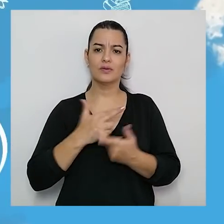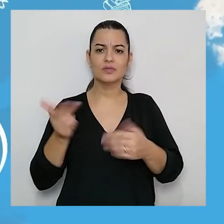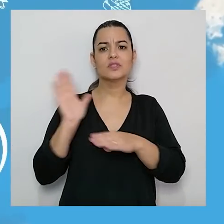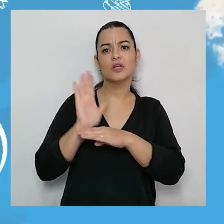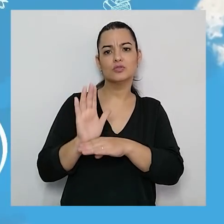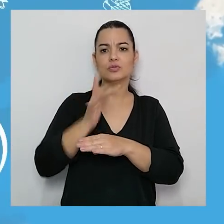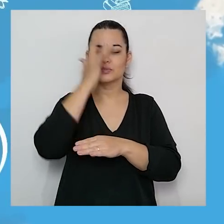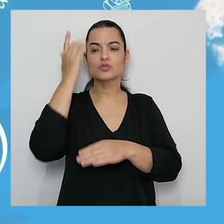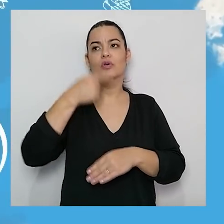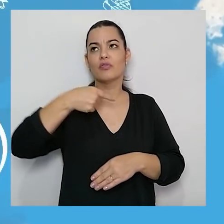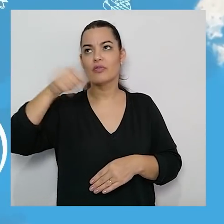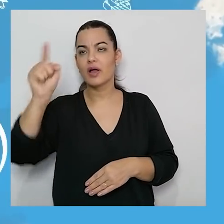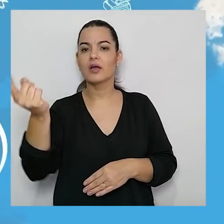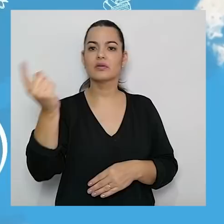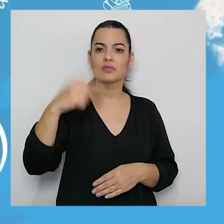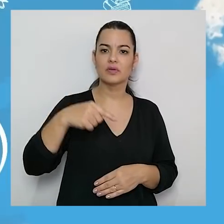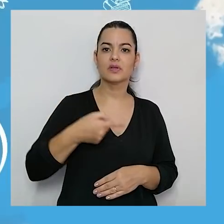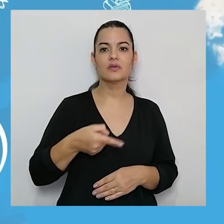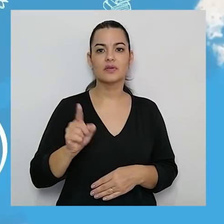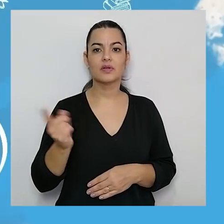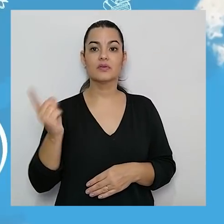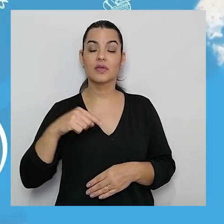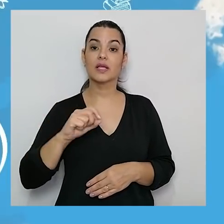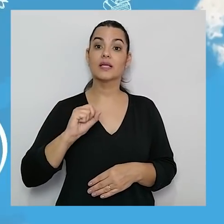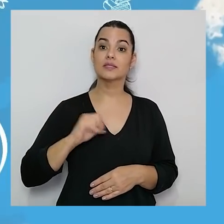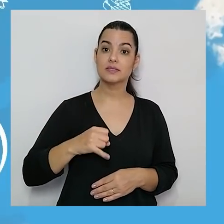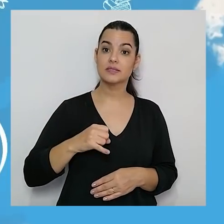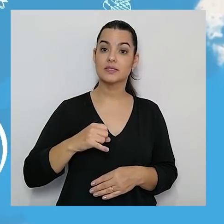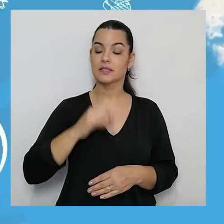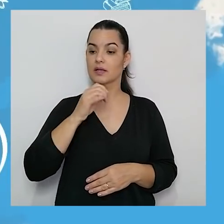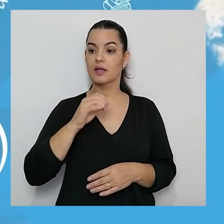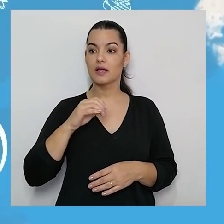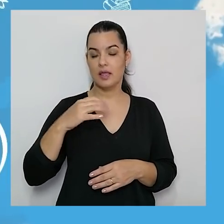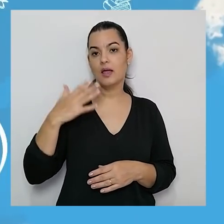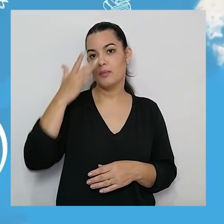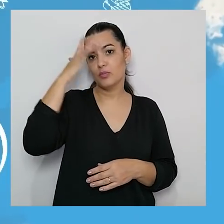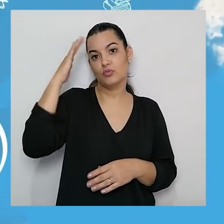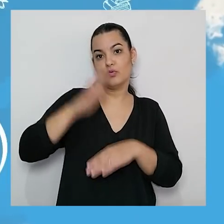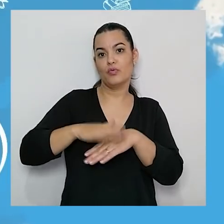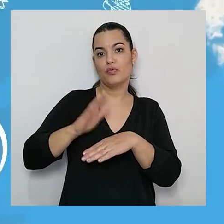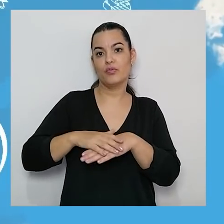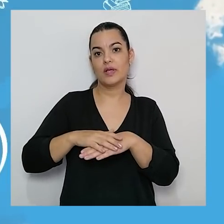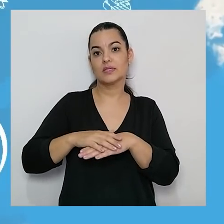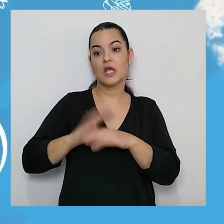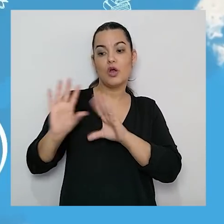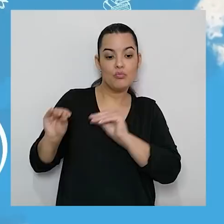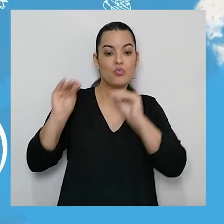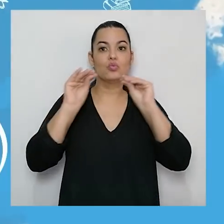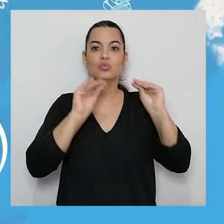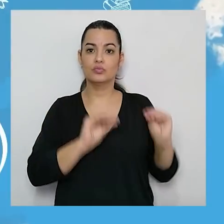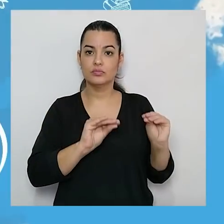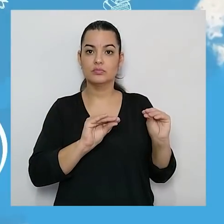pessoas, tá bom? Só que quando elas fazem esse deslocamento, a gente